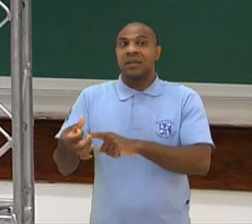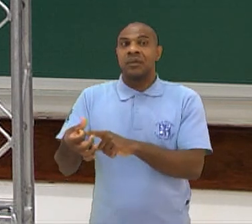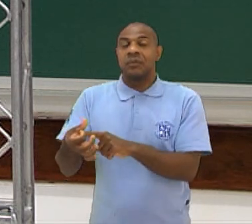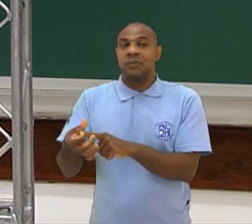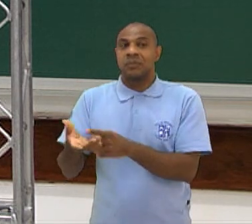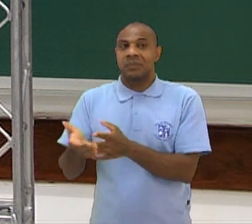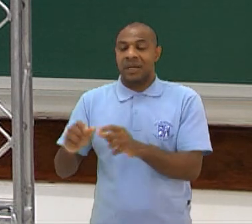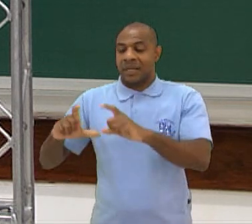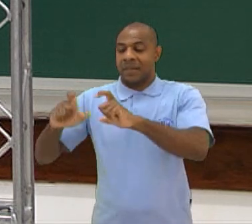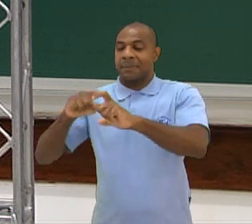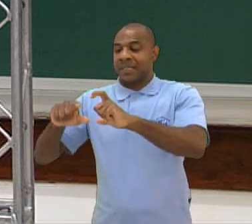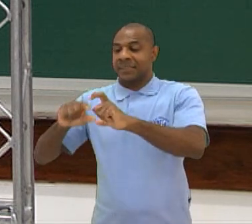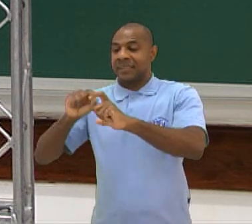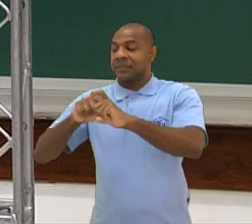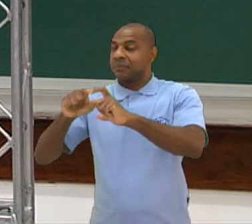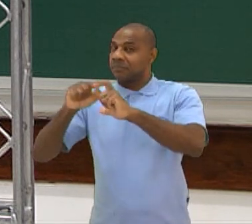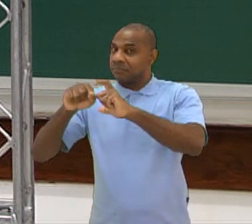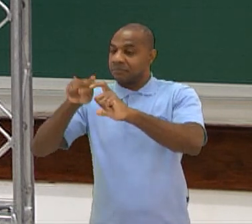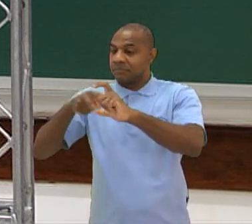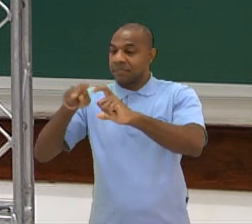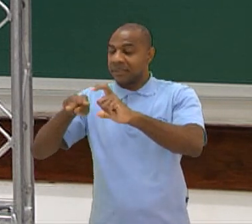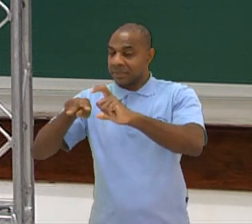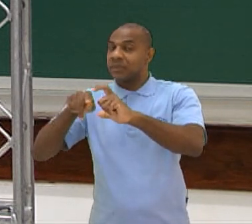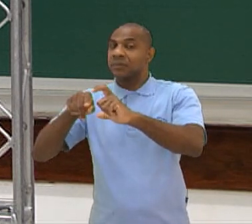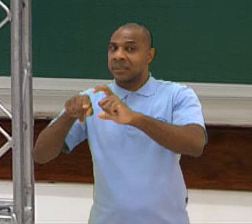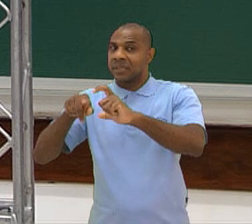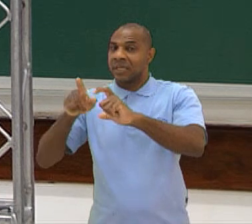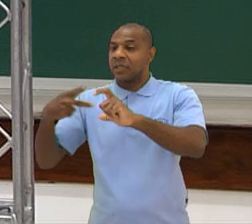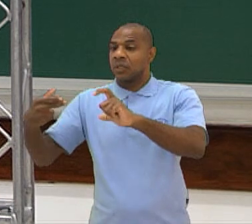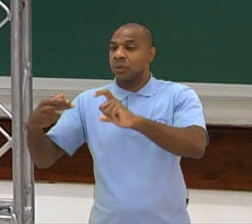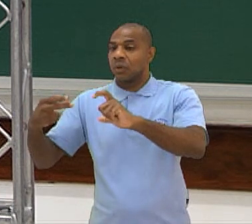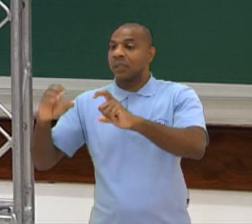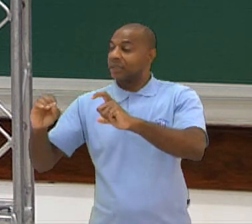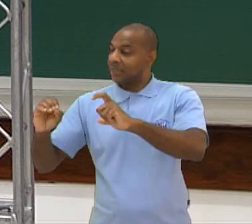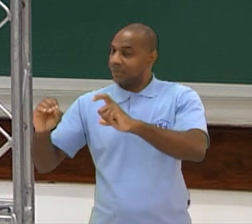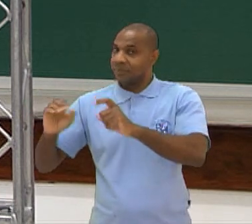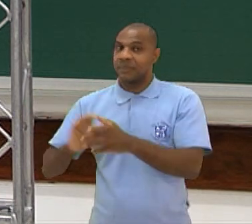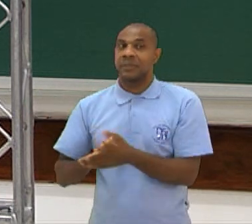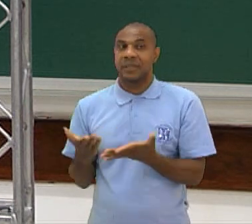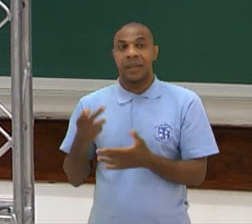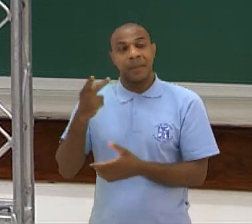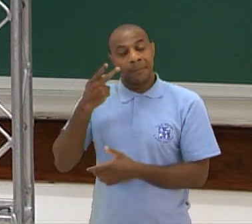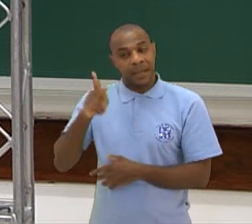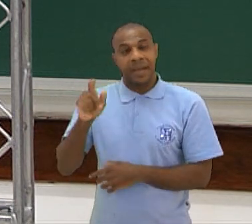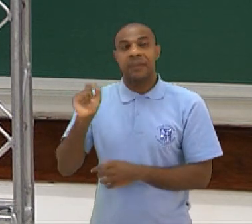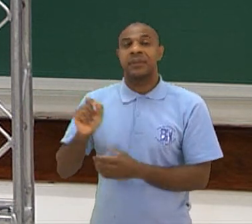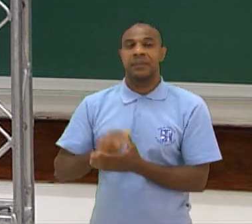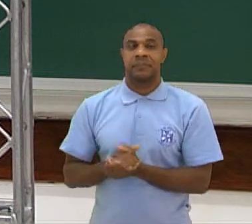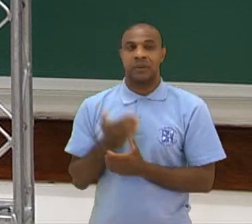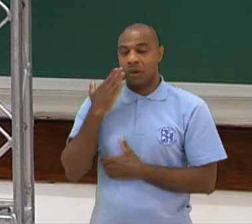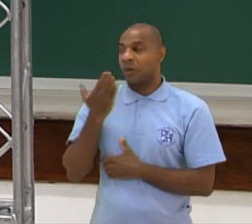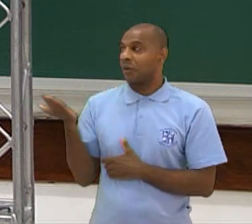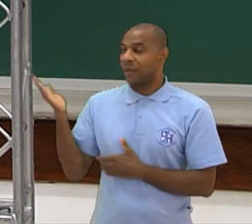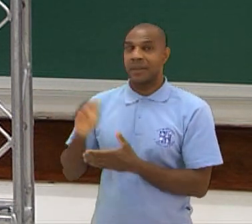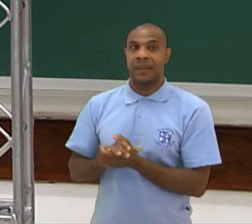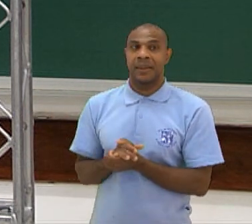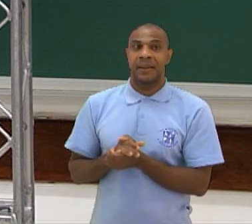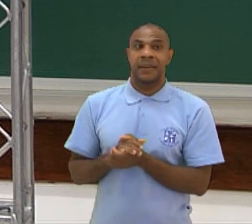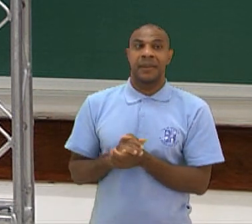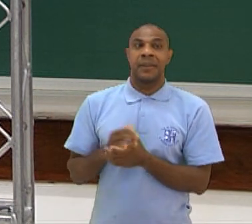da complexibilidade dessa equação, fica mais difícil você pensar assim. Beleza? Então, pega o